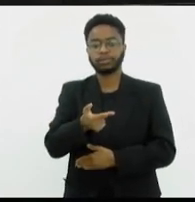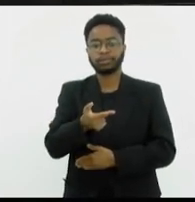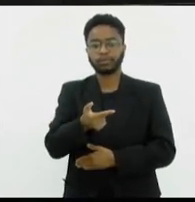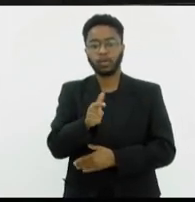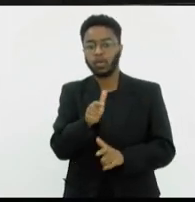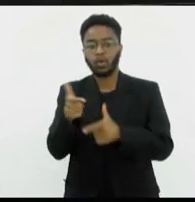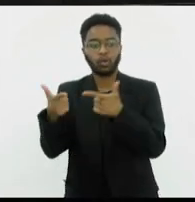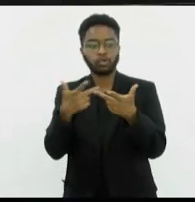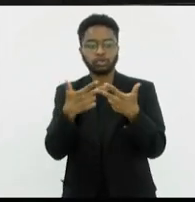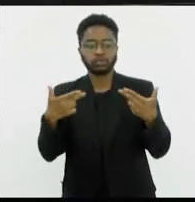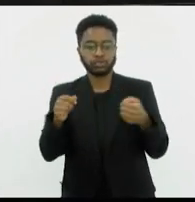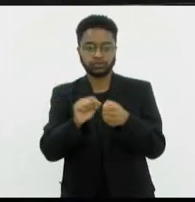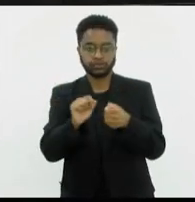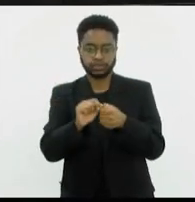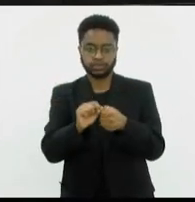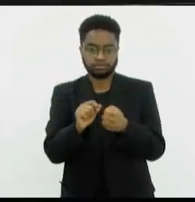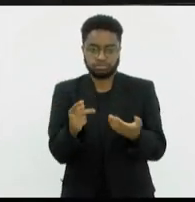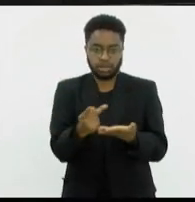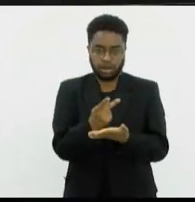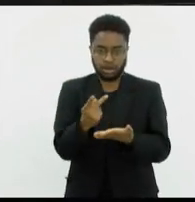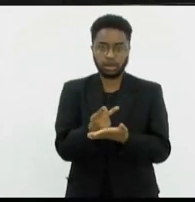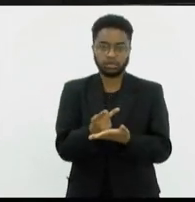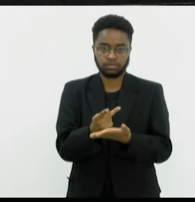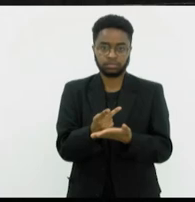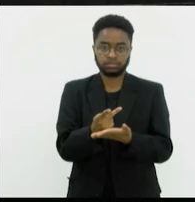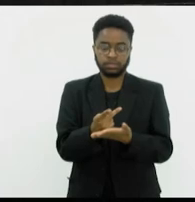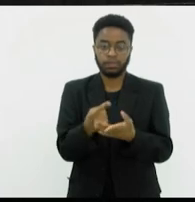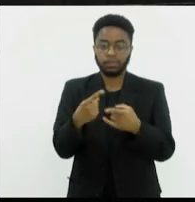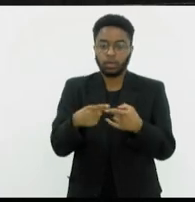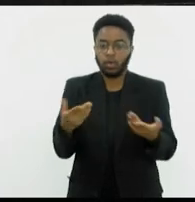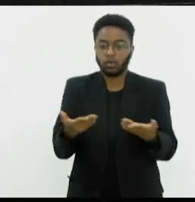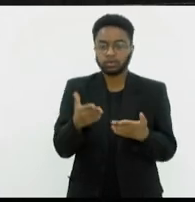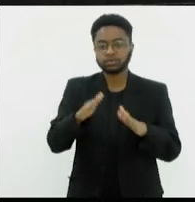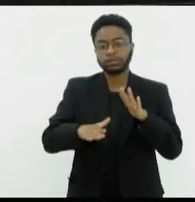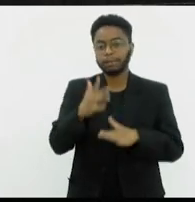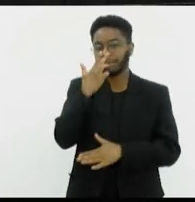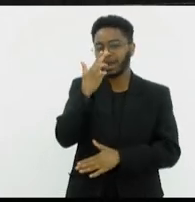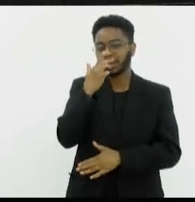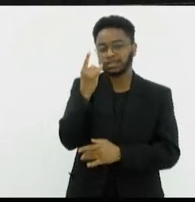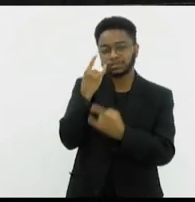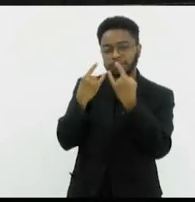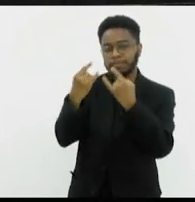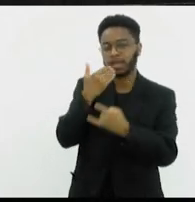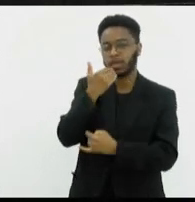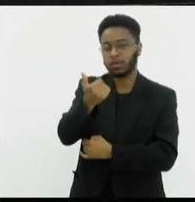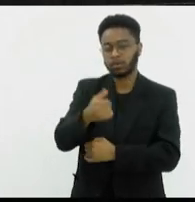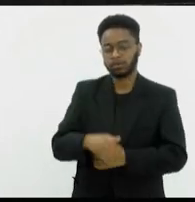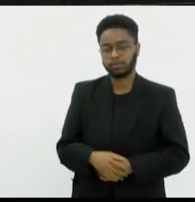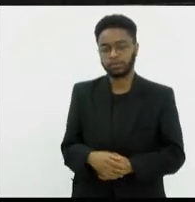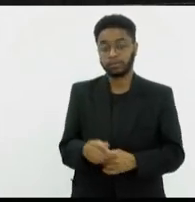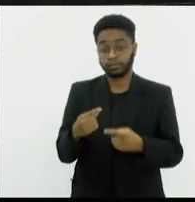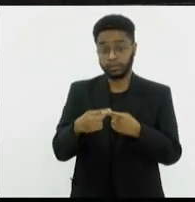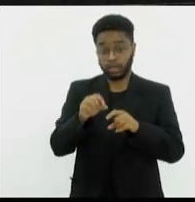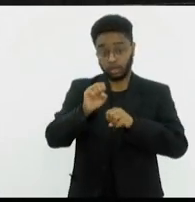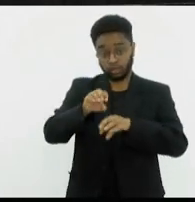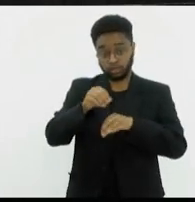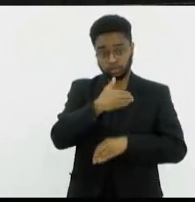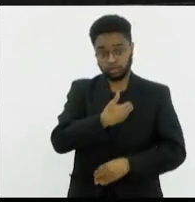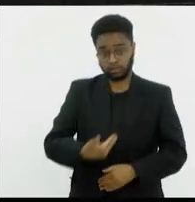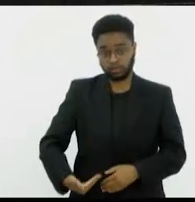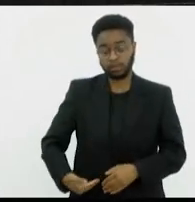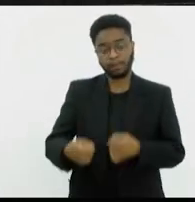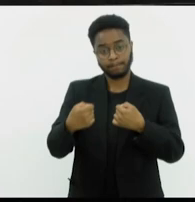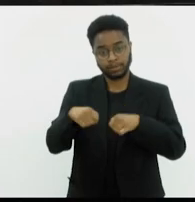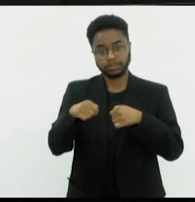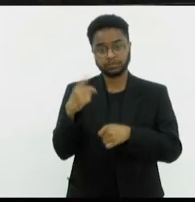outra coisa de errado que hoje pode parecer mais atrativo. A educação pública, ela precisa